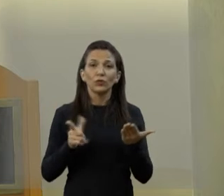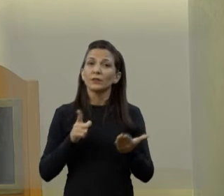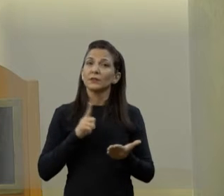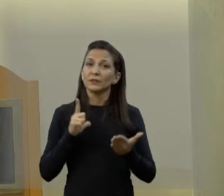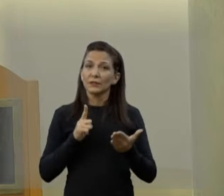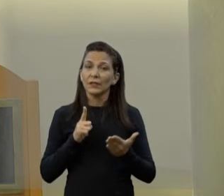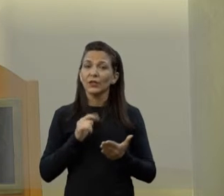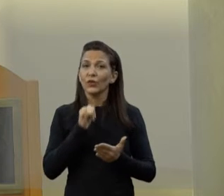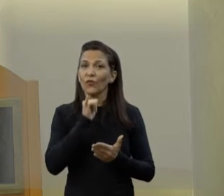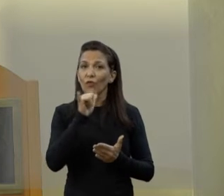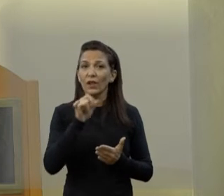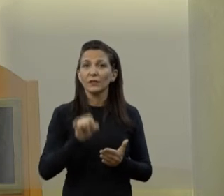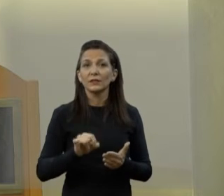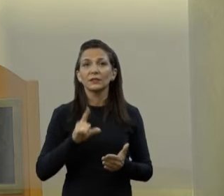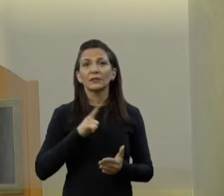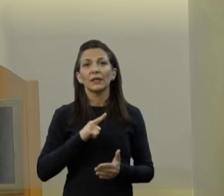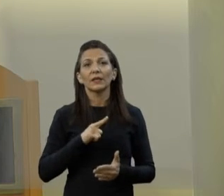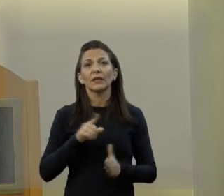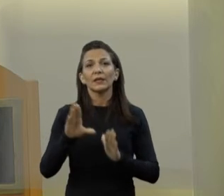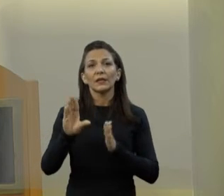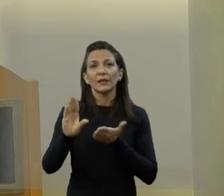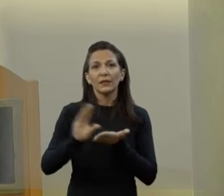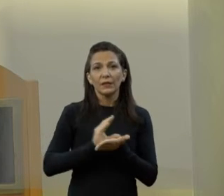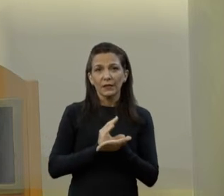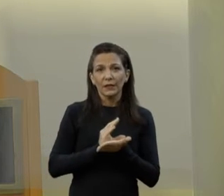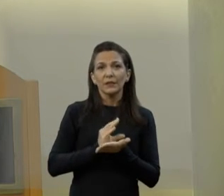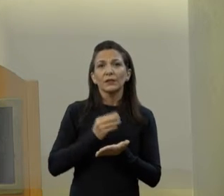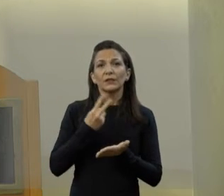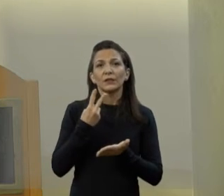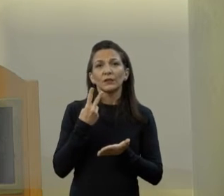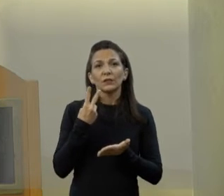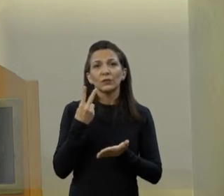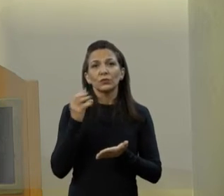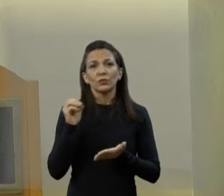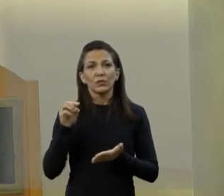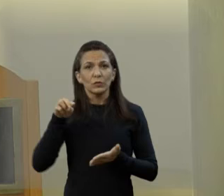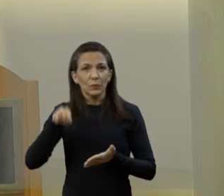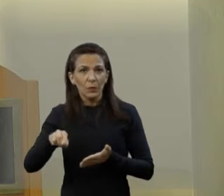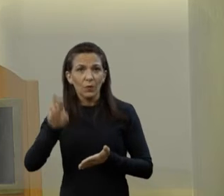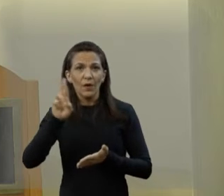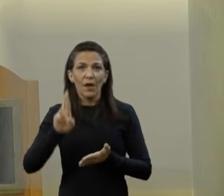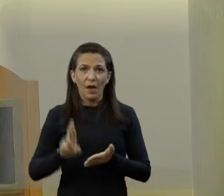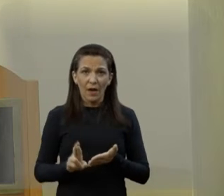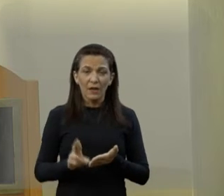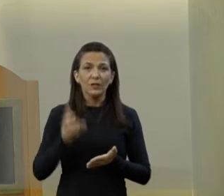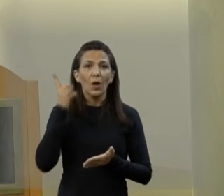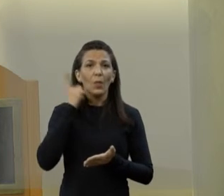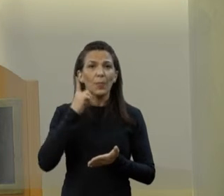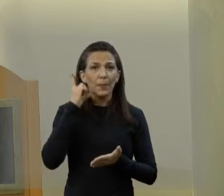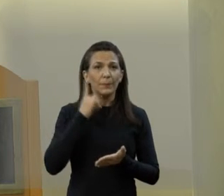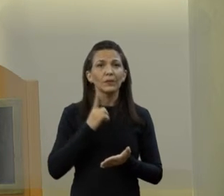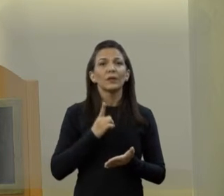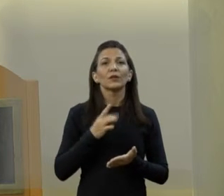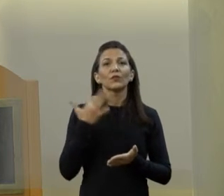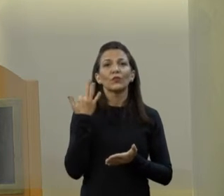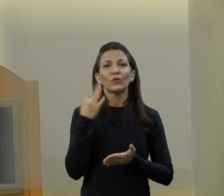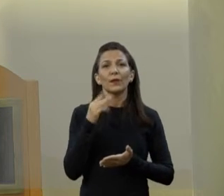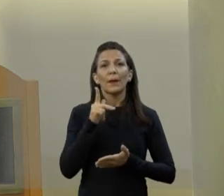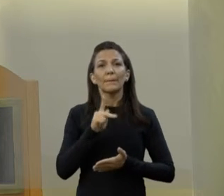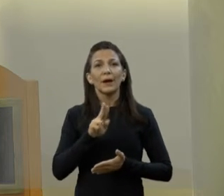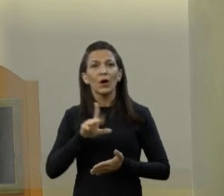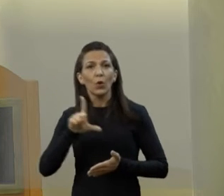fala que nós recebemos mais uma emenda de 200 mil reais intermediada pelo meu querido deputado federal Paulo Teixeira